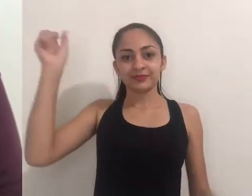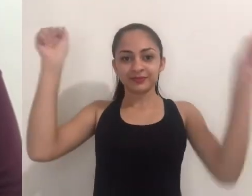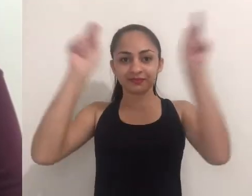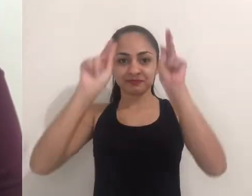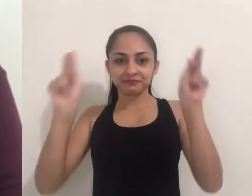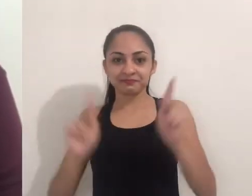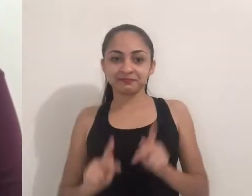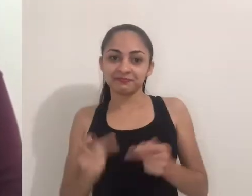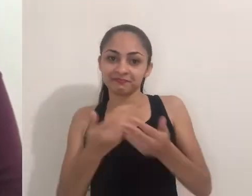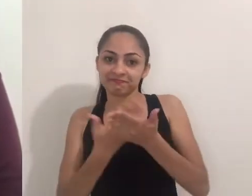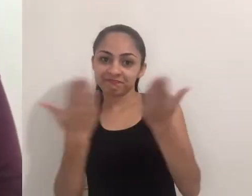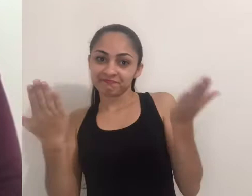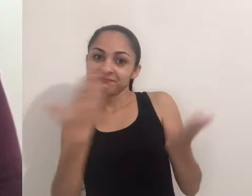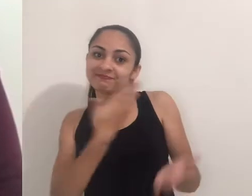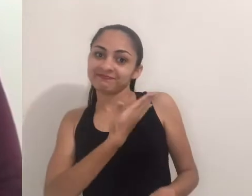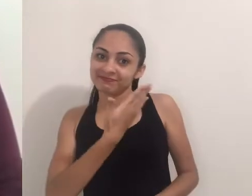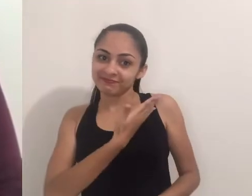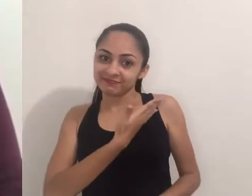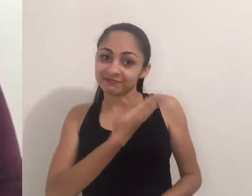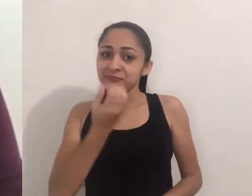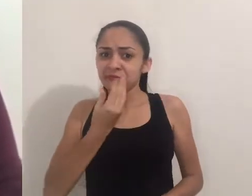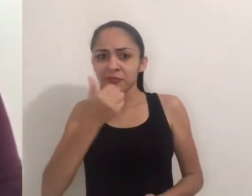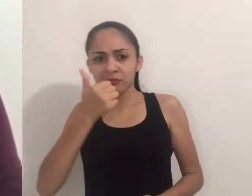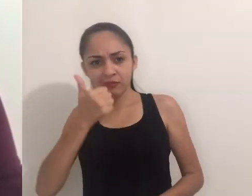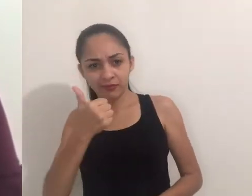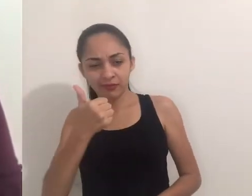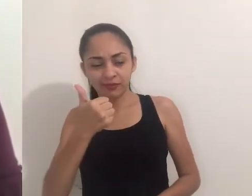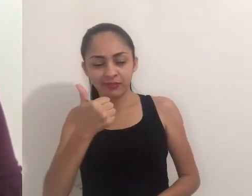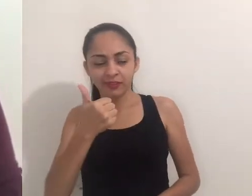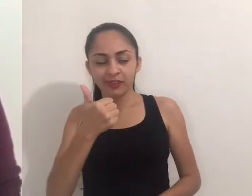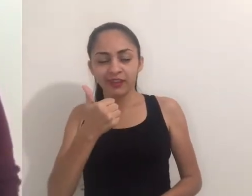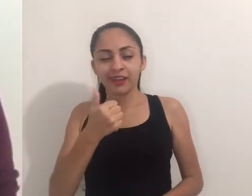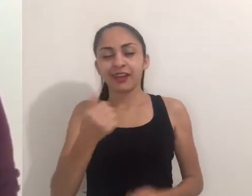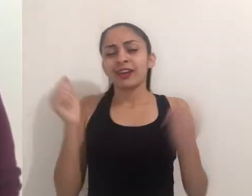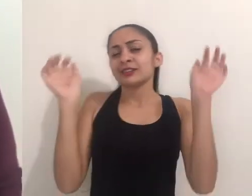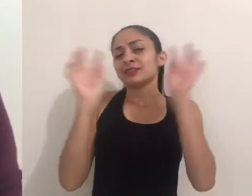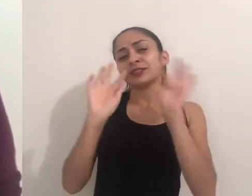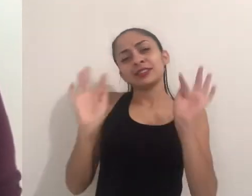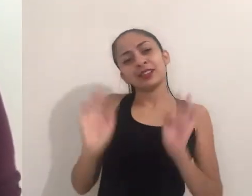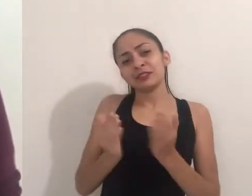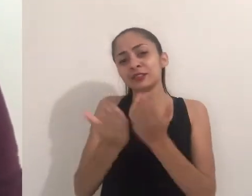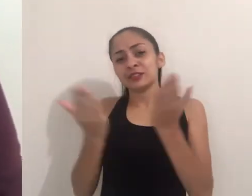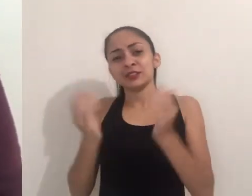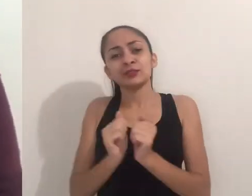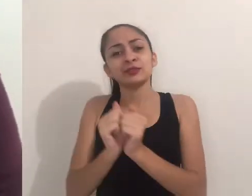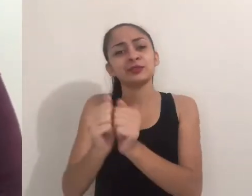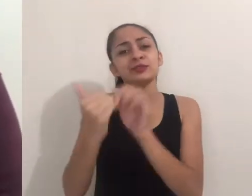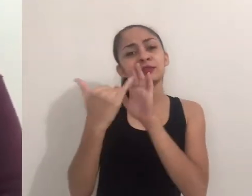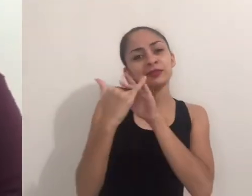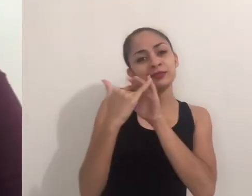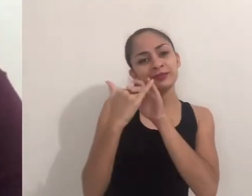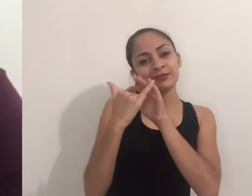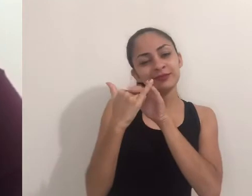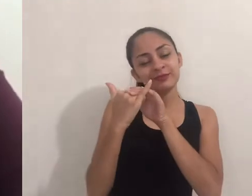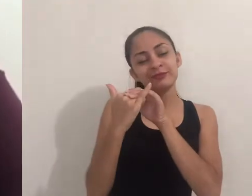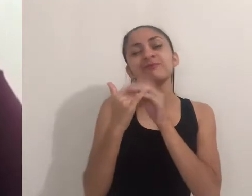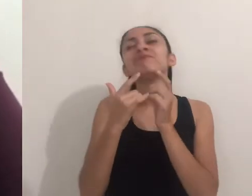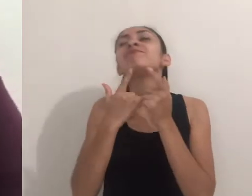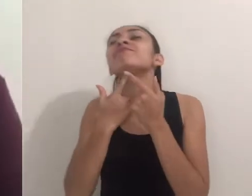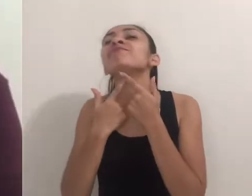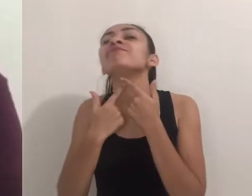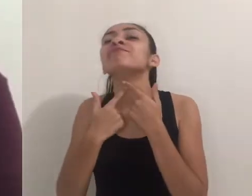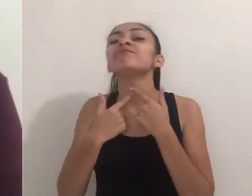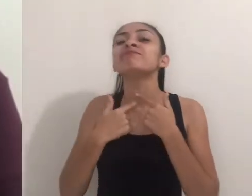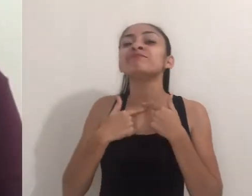Graça e paz, irmãos, tudo bem com vocês? Nós ficamos muito felizes por você estar participando aqui com o nosso canal e desejamos